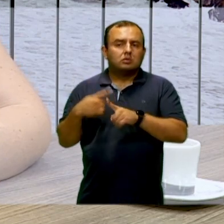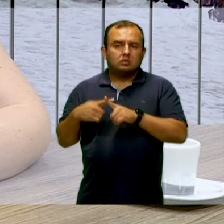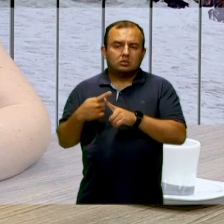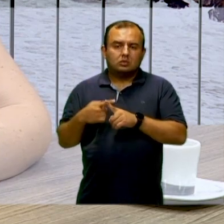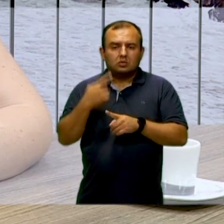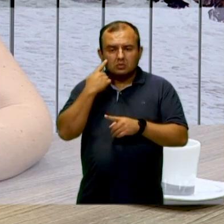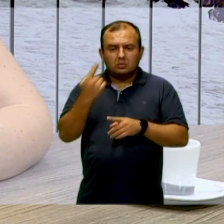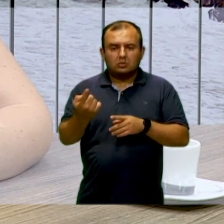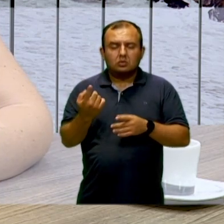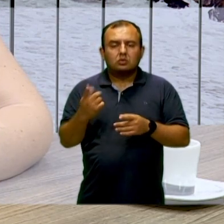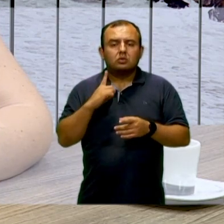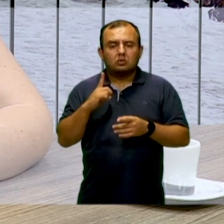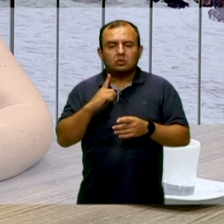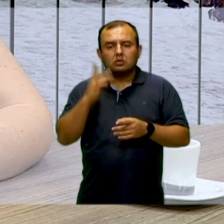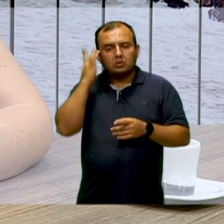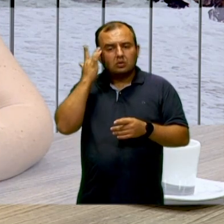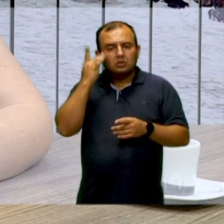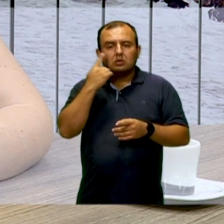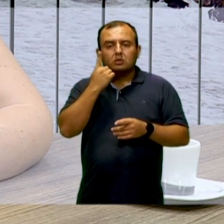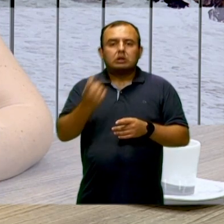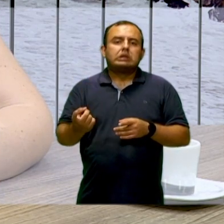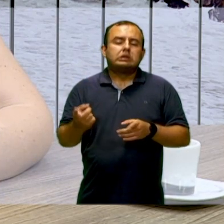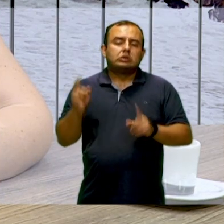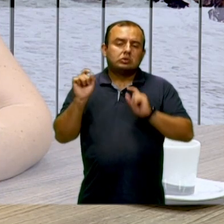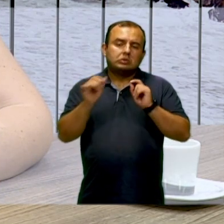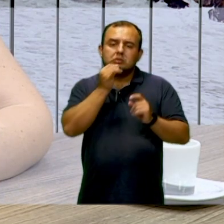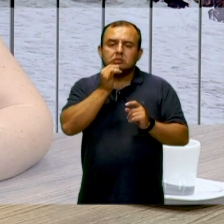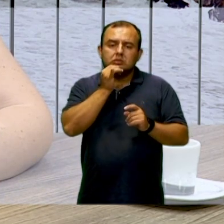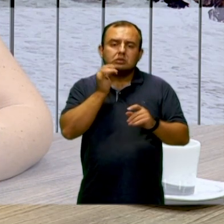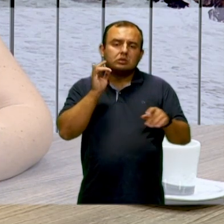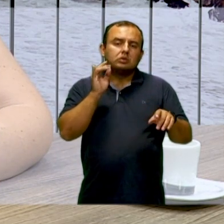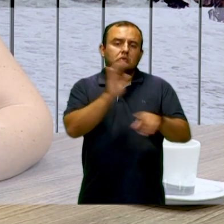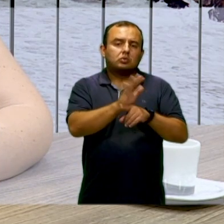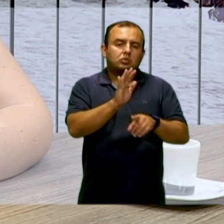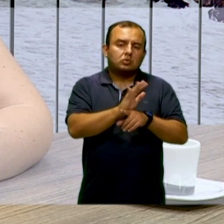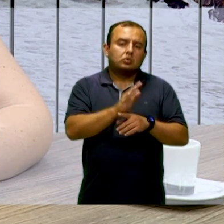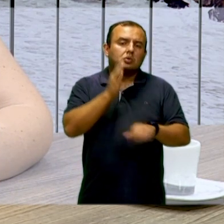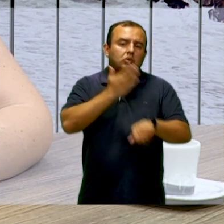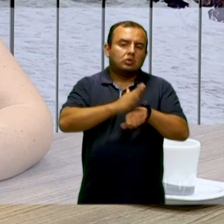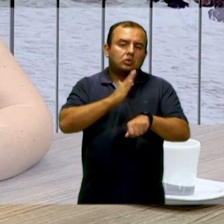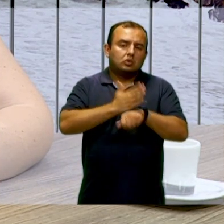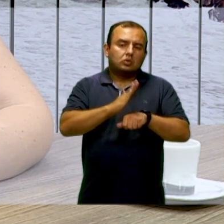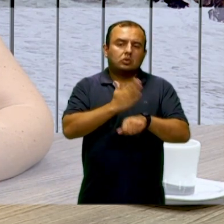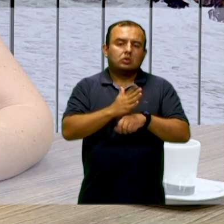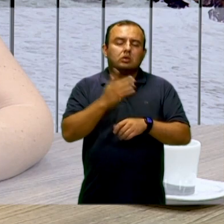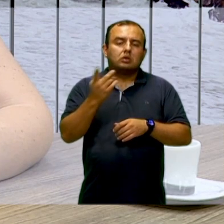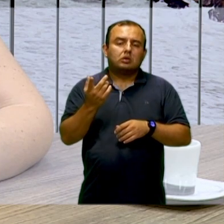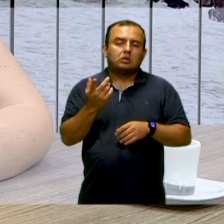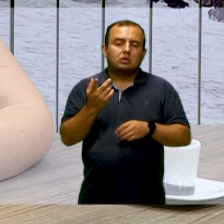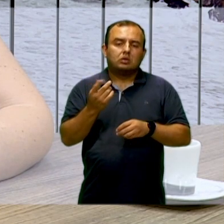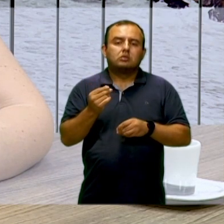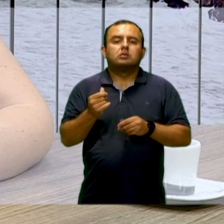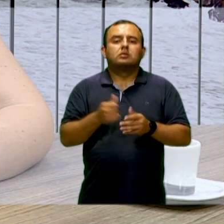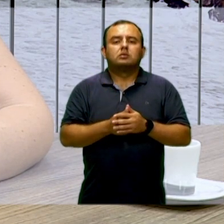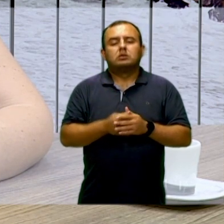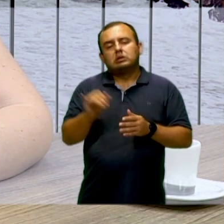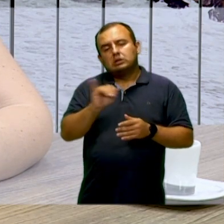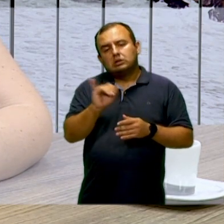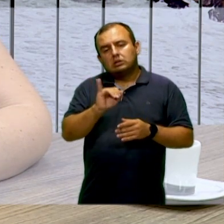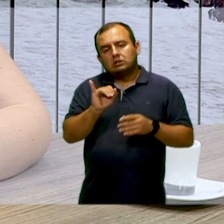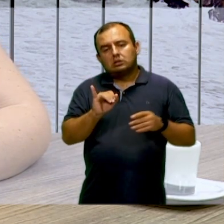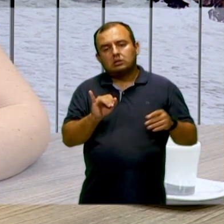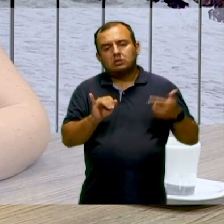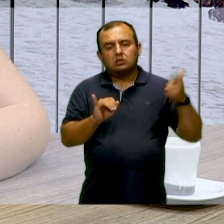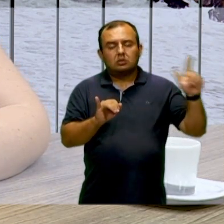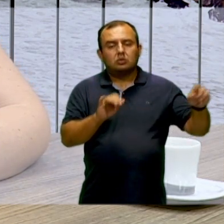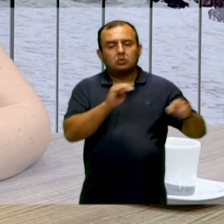gente verificou que não achava interessante, por exemplo, patrocinar um treinador que recebesse de Itajaí e recebesse